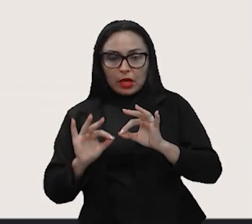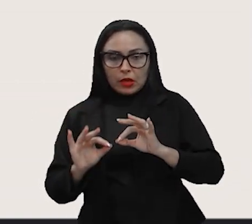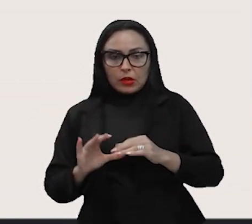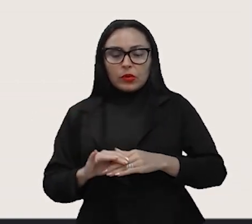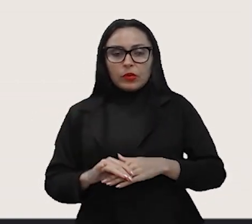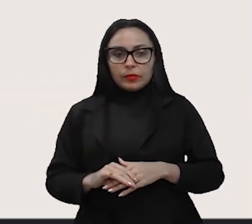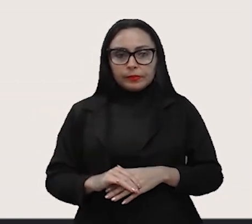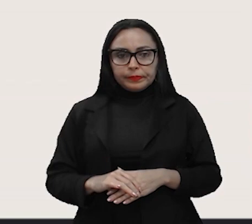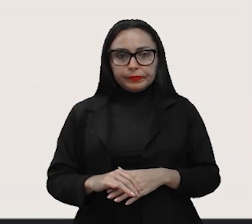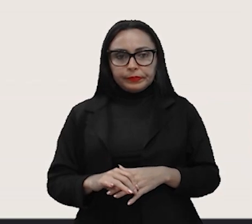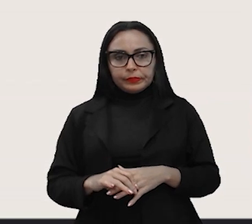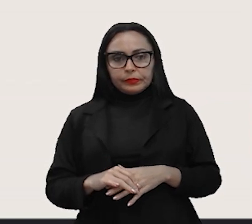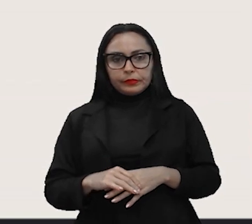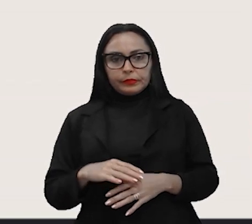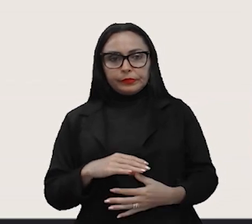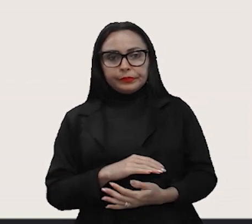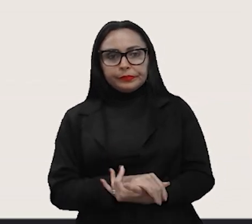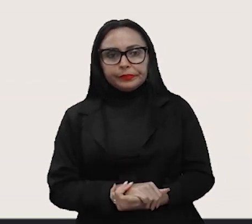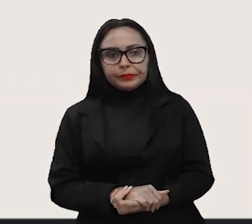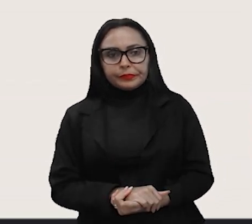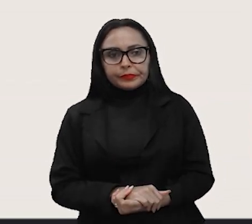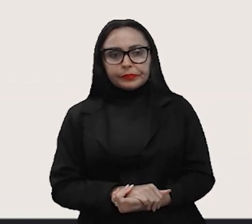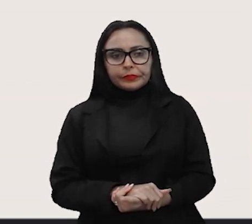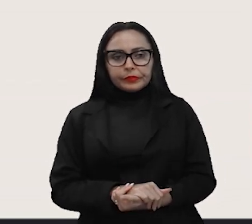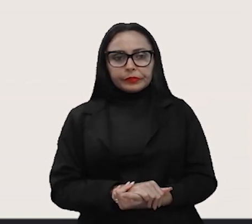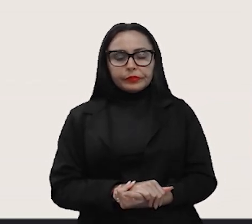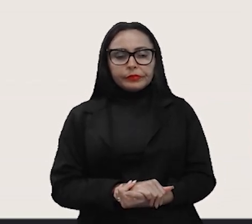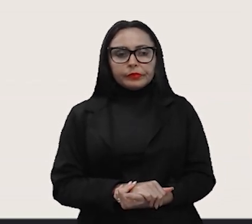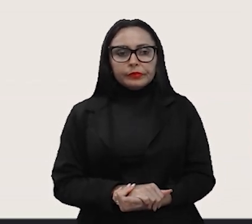pelas glândulas endócrinas.